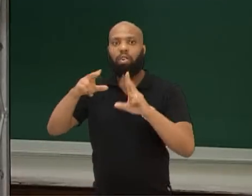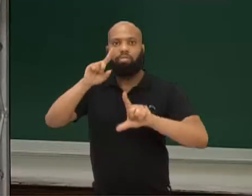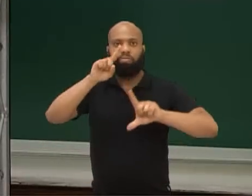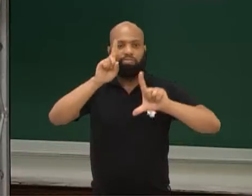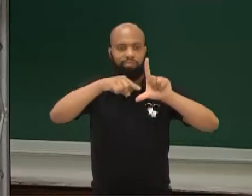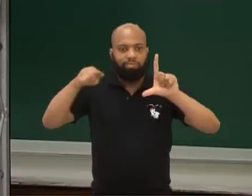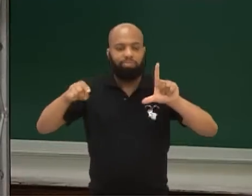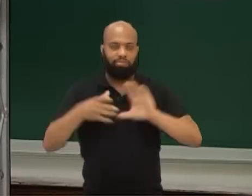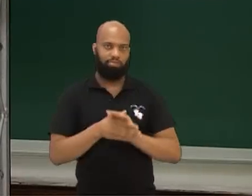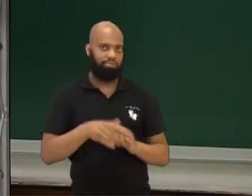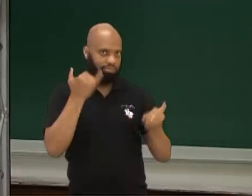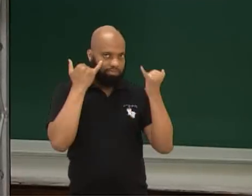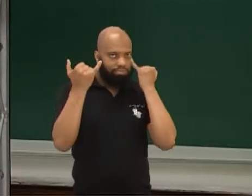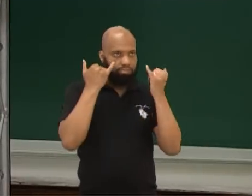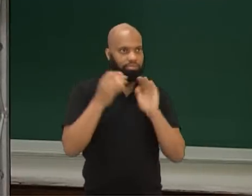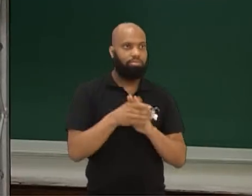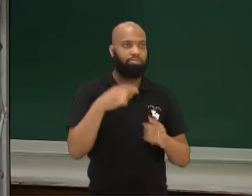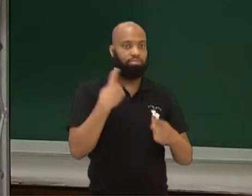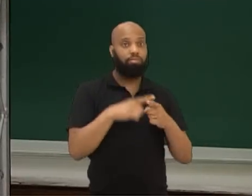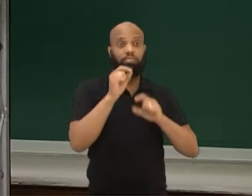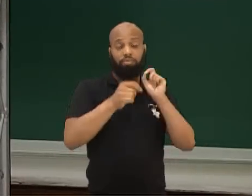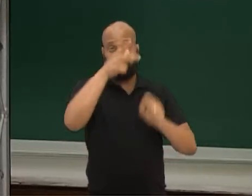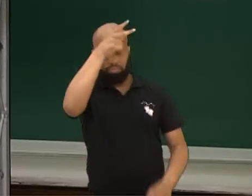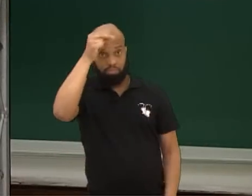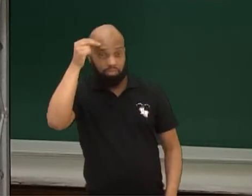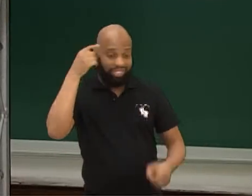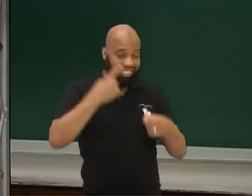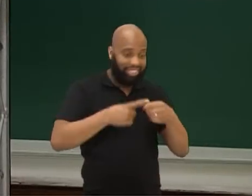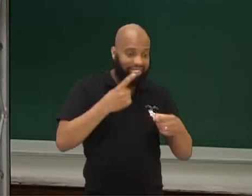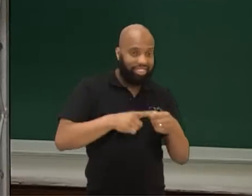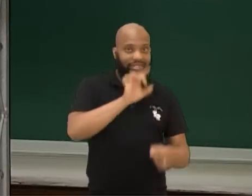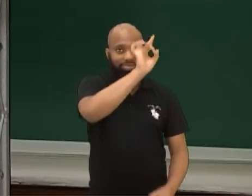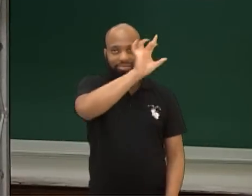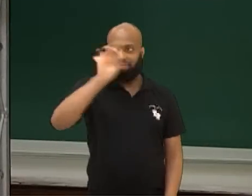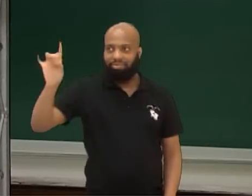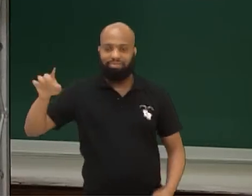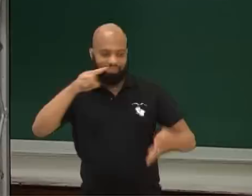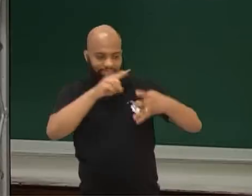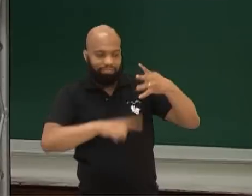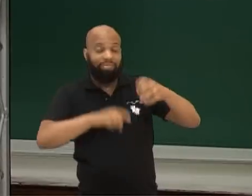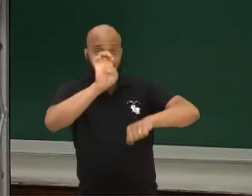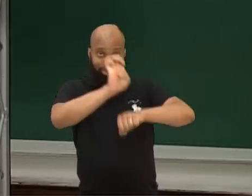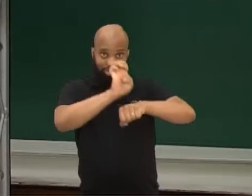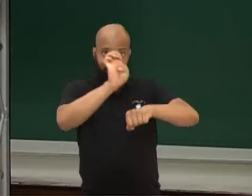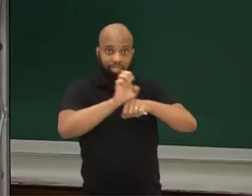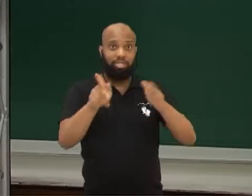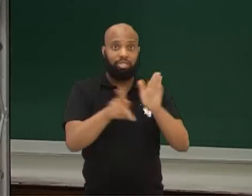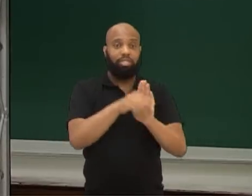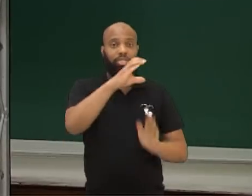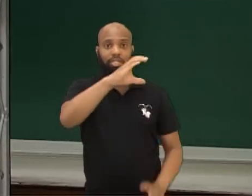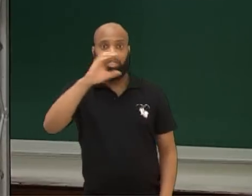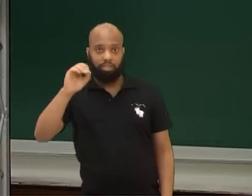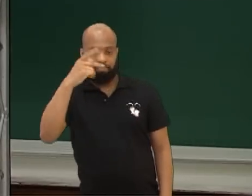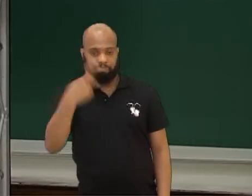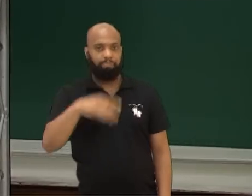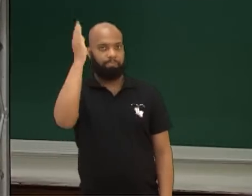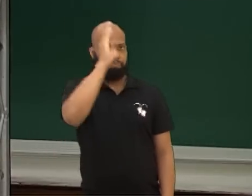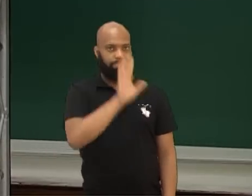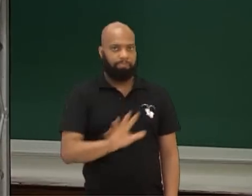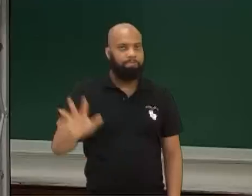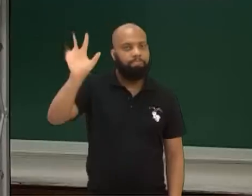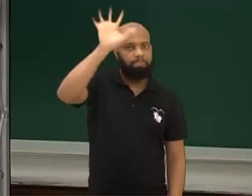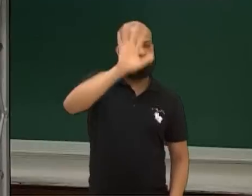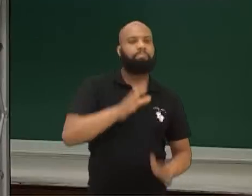Vocês copiaram? Os municípios de cada estado da região centro-oeste do nosso